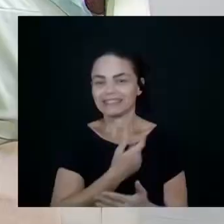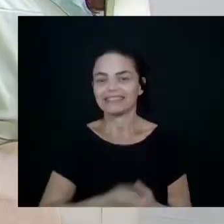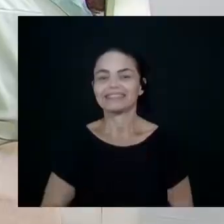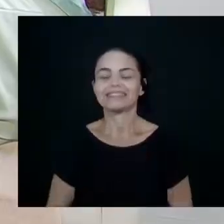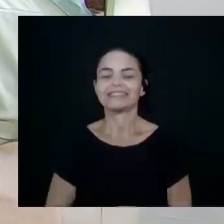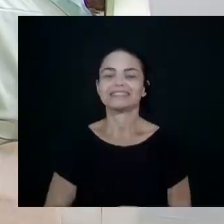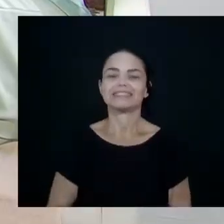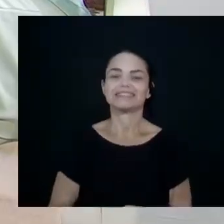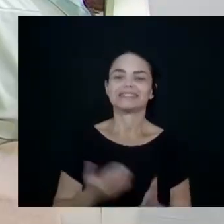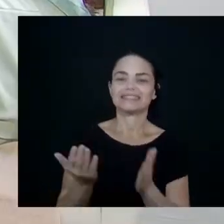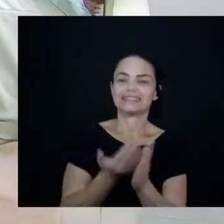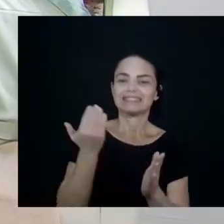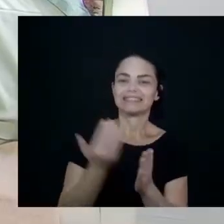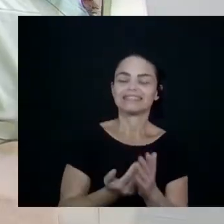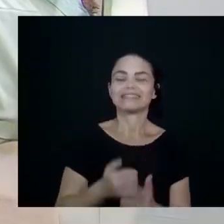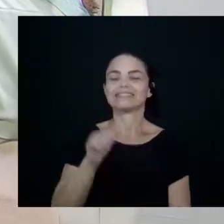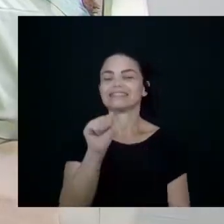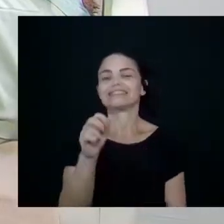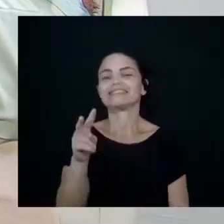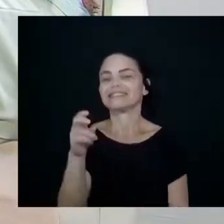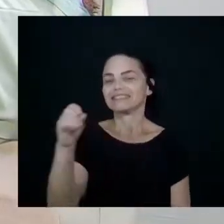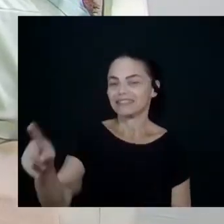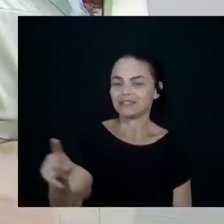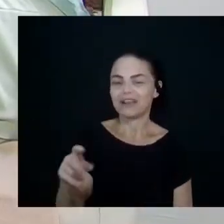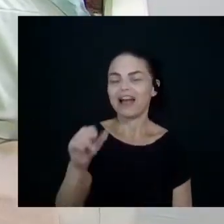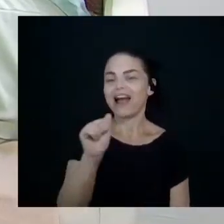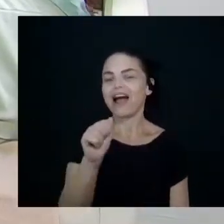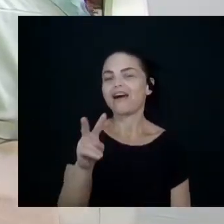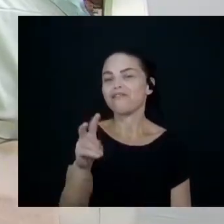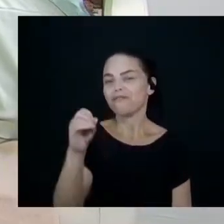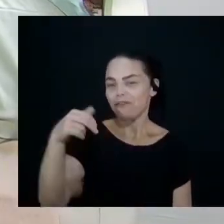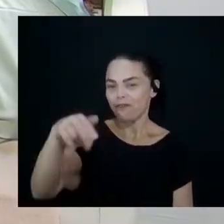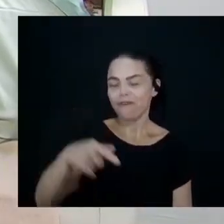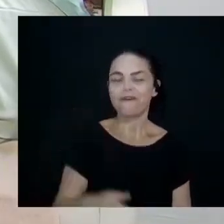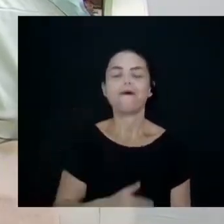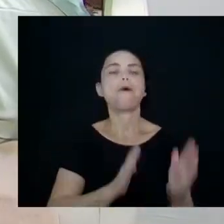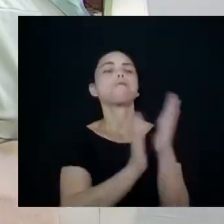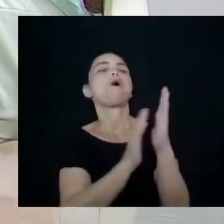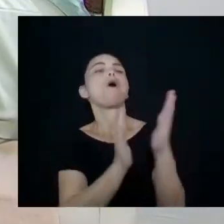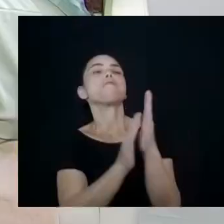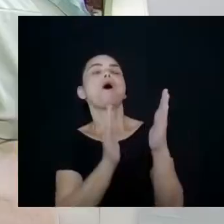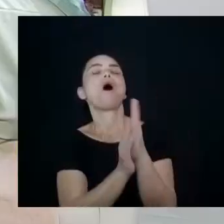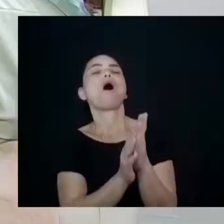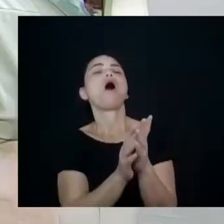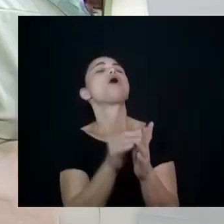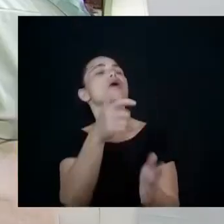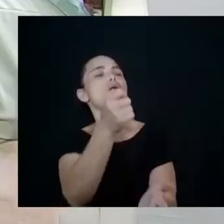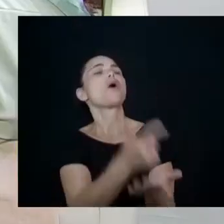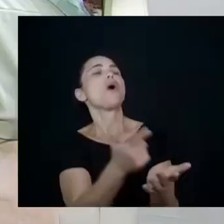Saía com os catálogos do Avon embaixo do braço, batendo de porta em porta, pegava aquelas